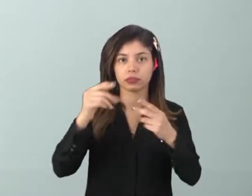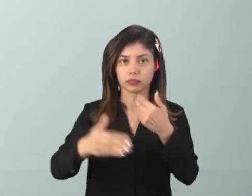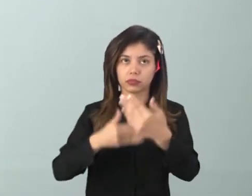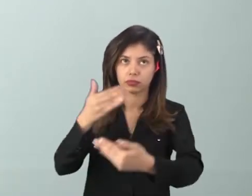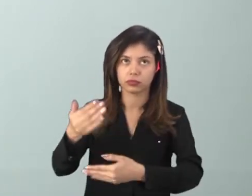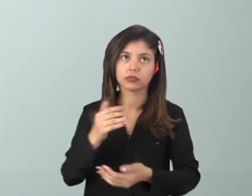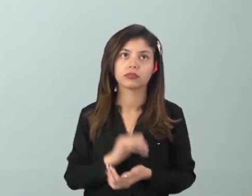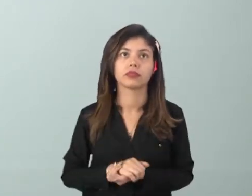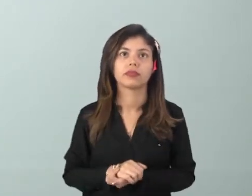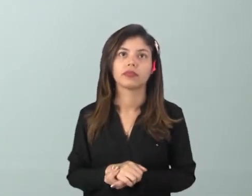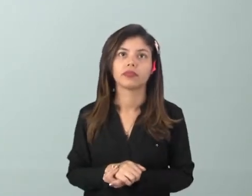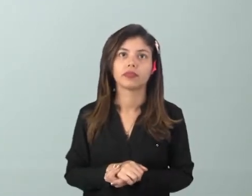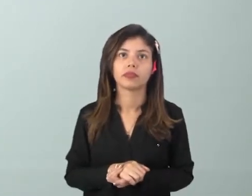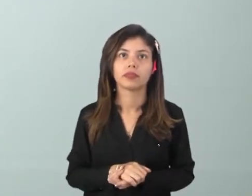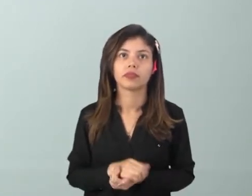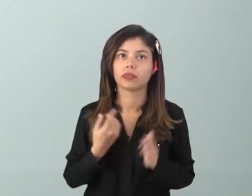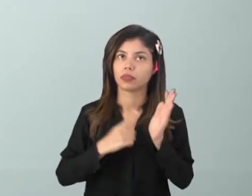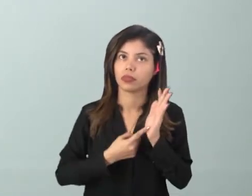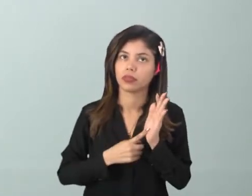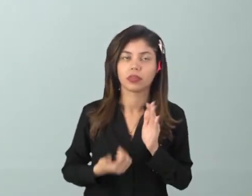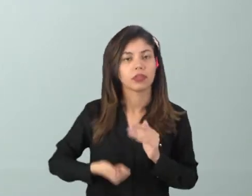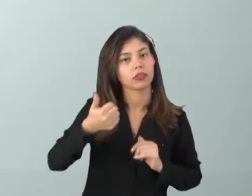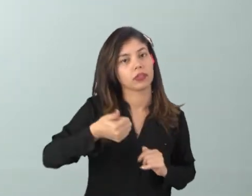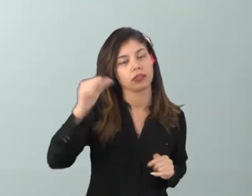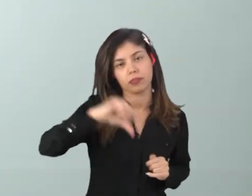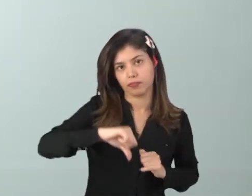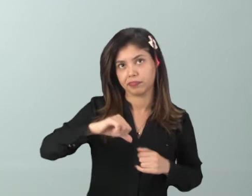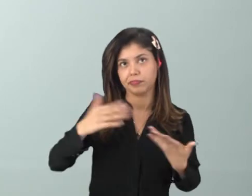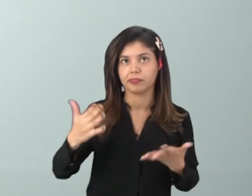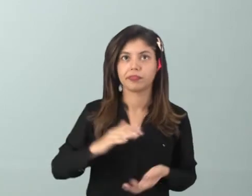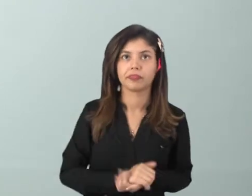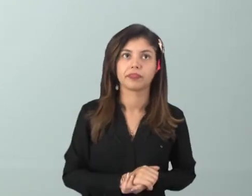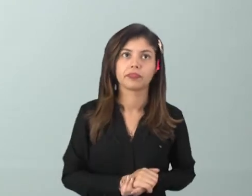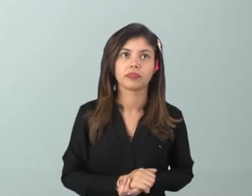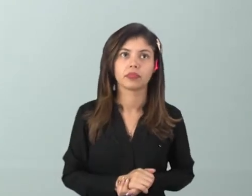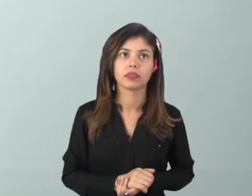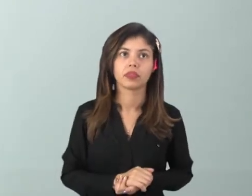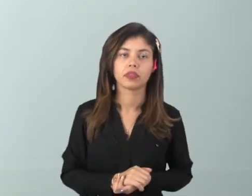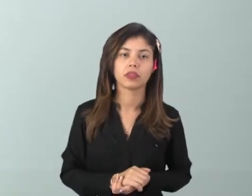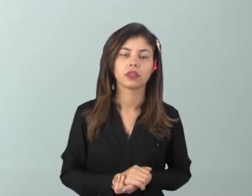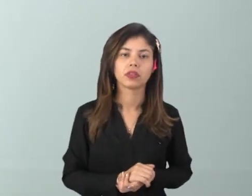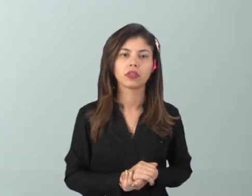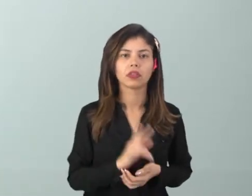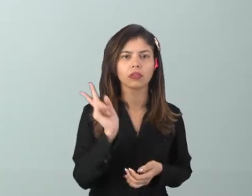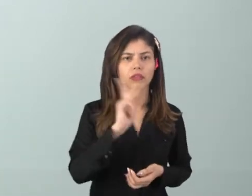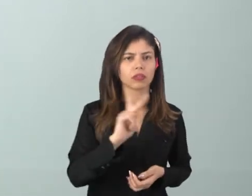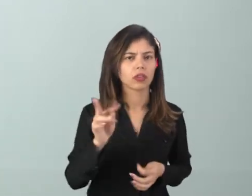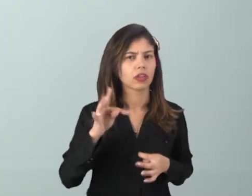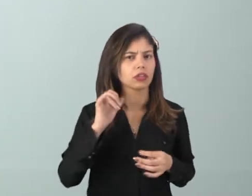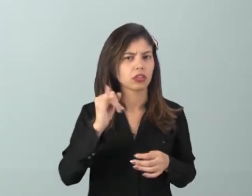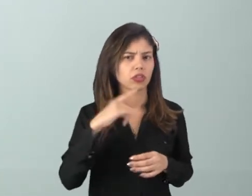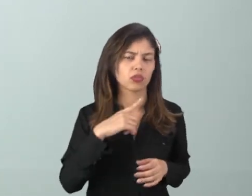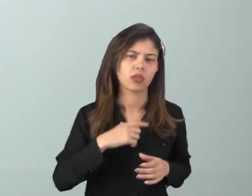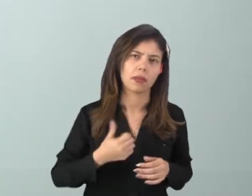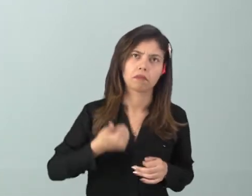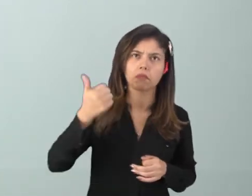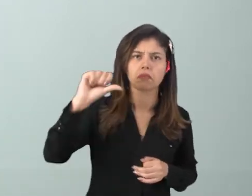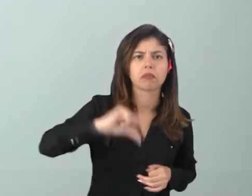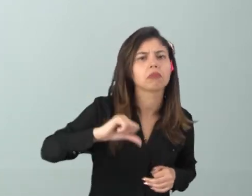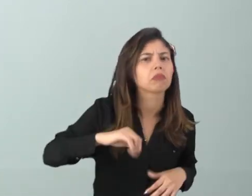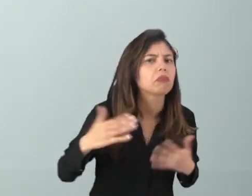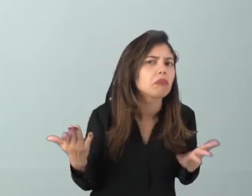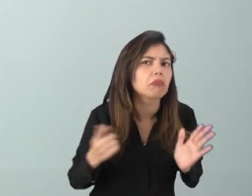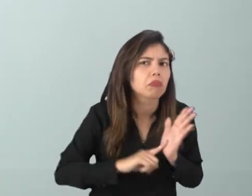de produção de energia, ele tem pontos positivos e pontos negativos, tá? Então você me pergunta, professor, se todos têm pontos